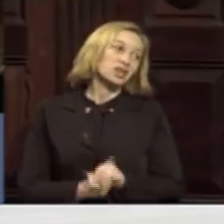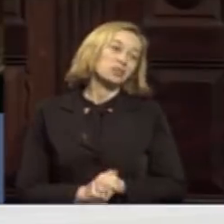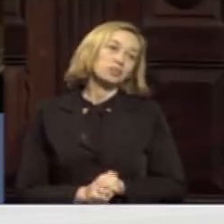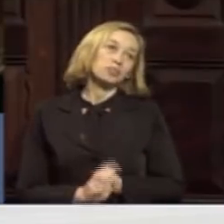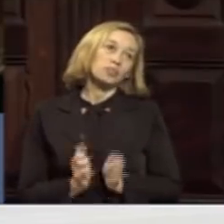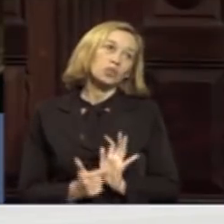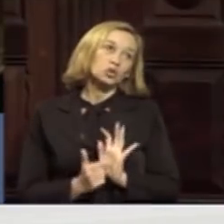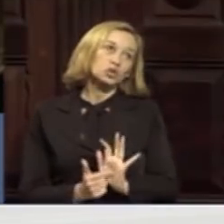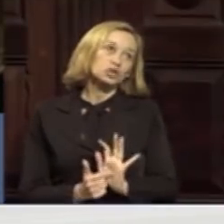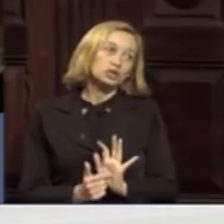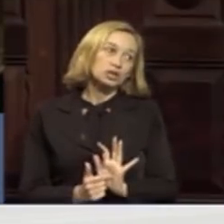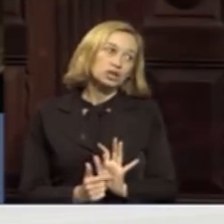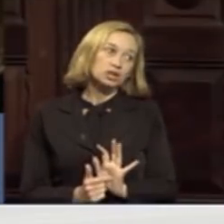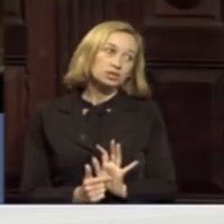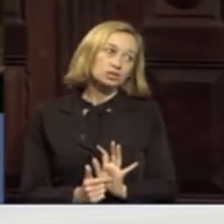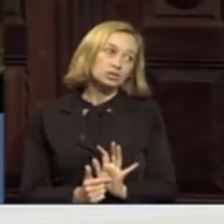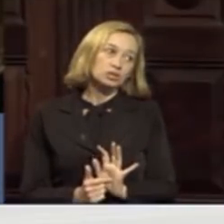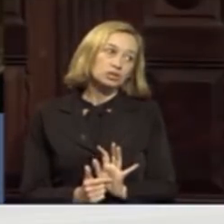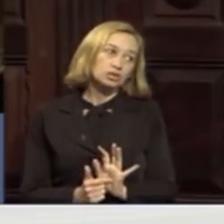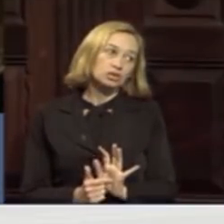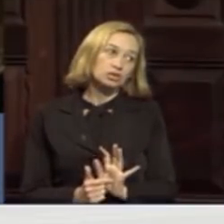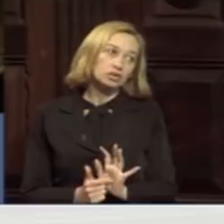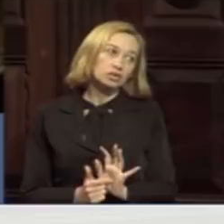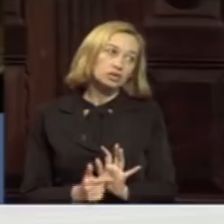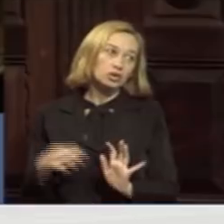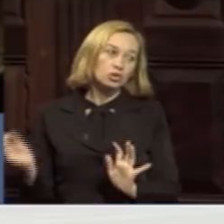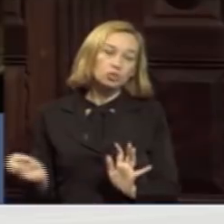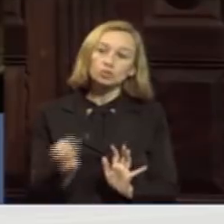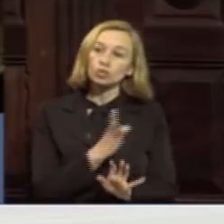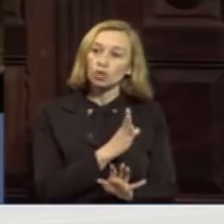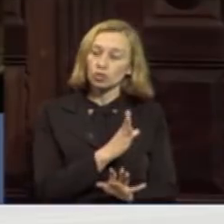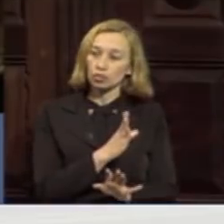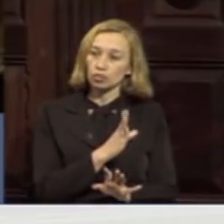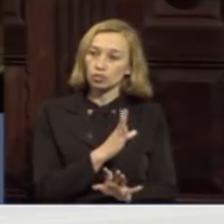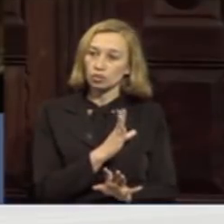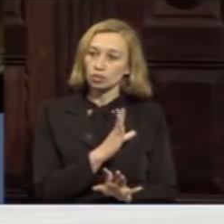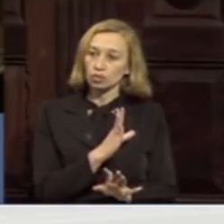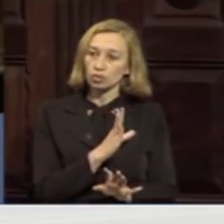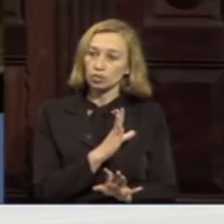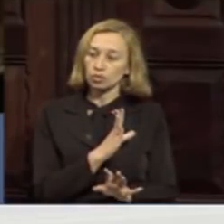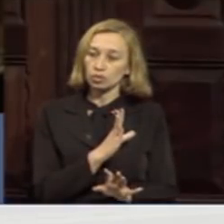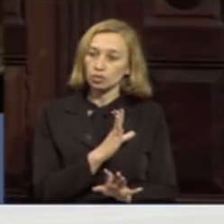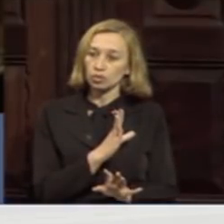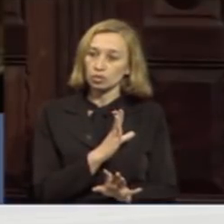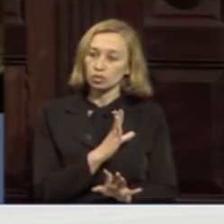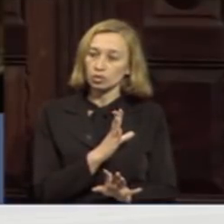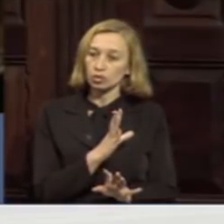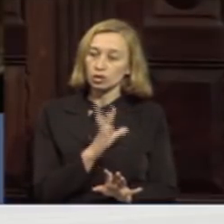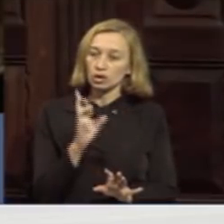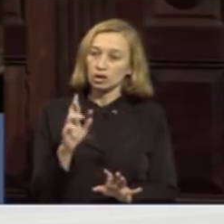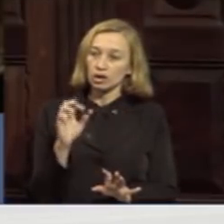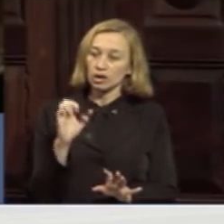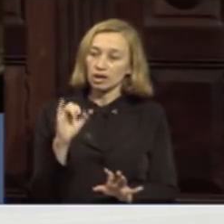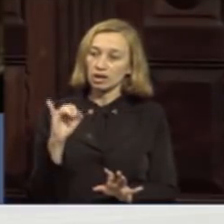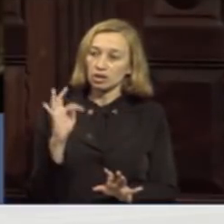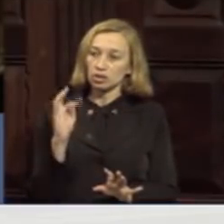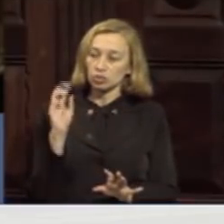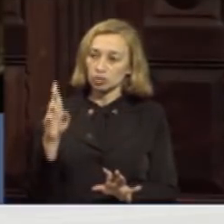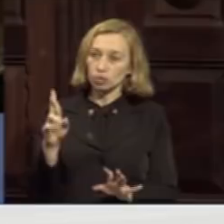considerando a posse do novo reitor do Instituto Federal